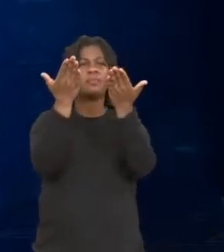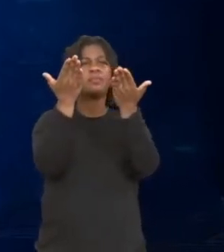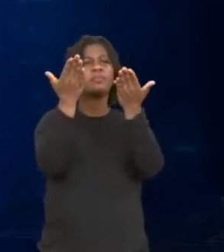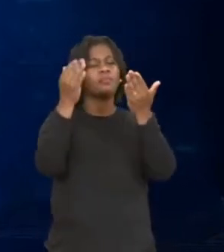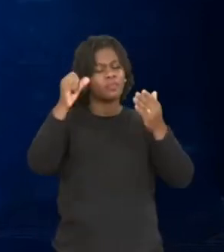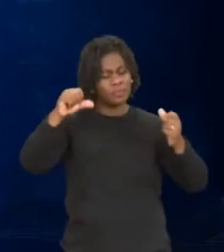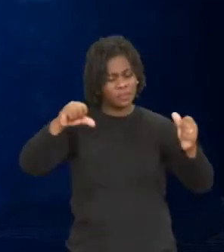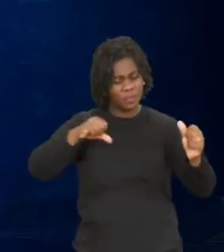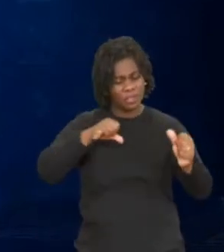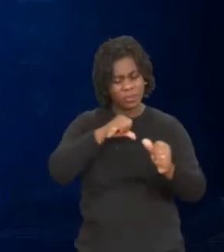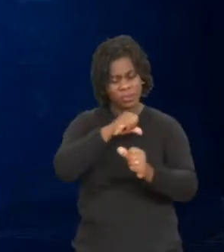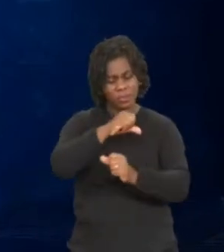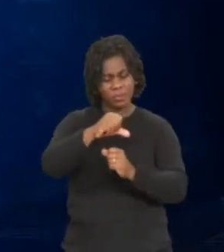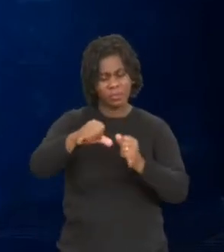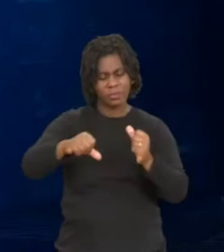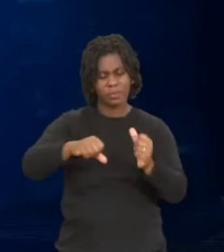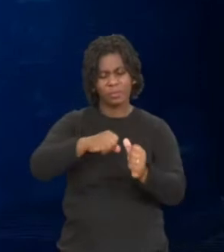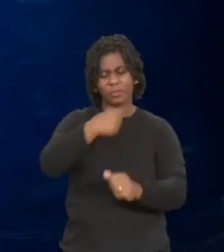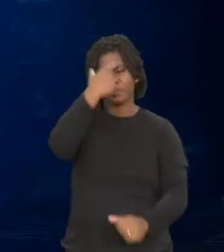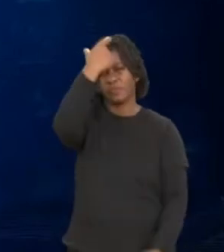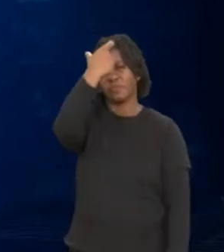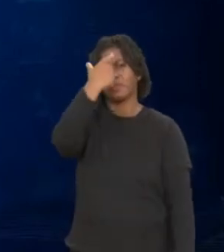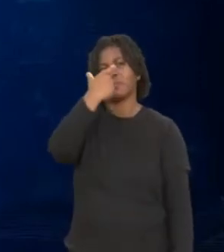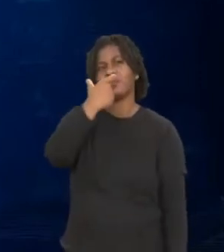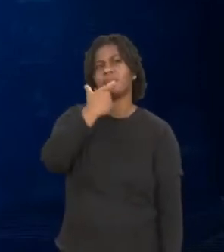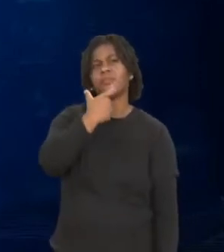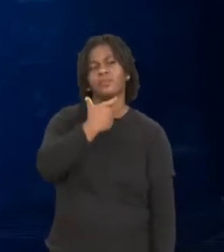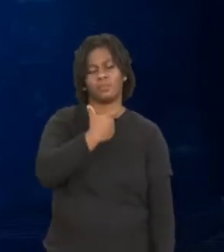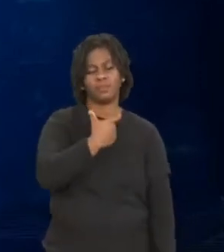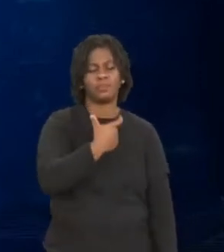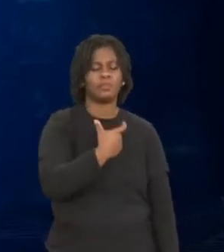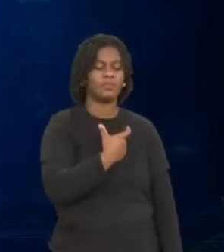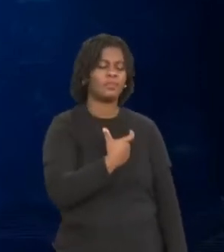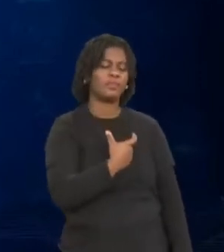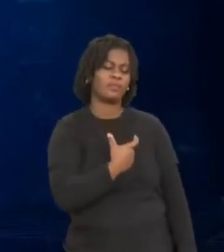altar. Muda meu ser. Muda o meu